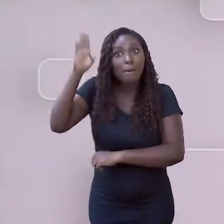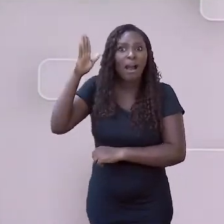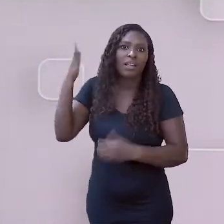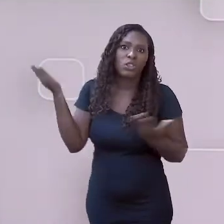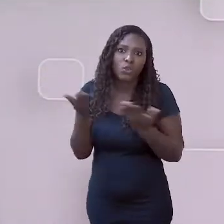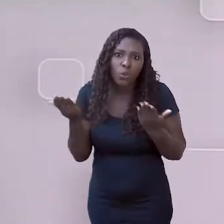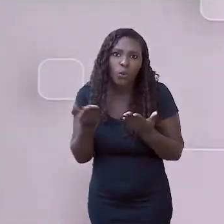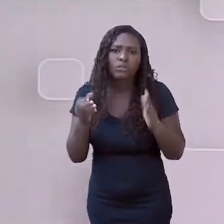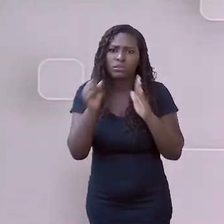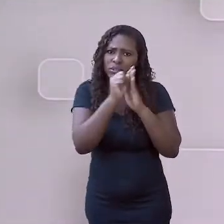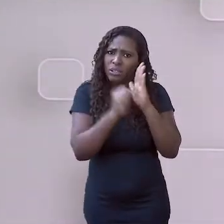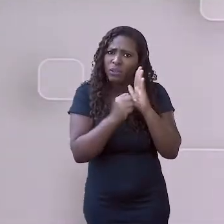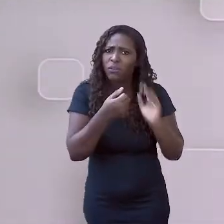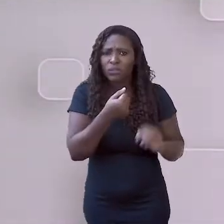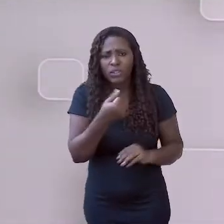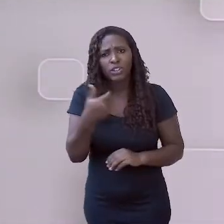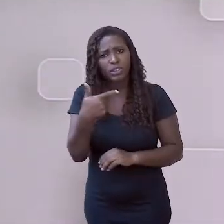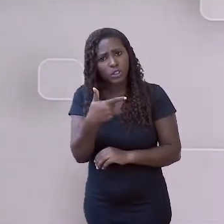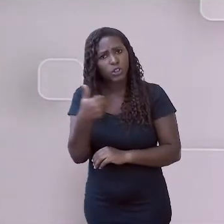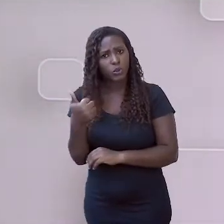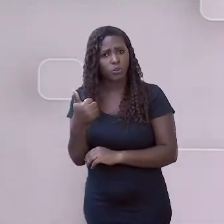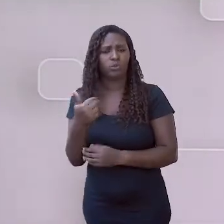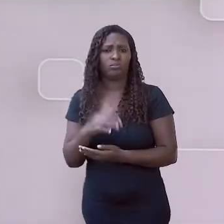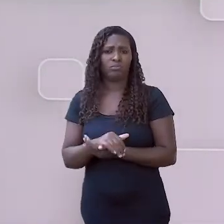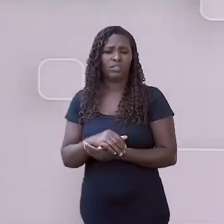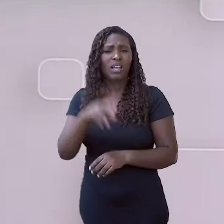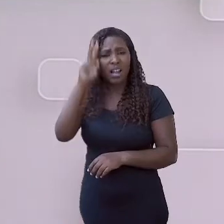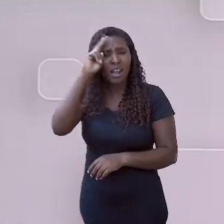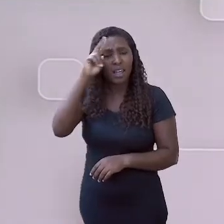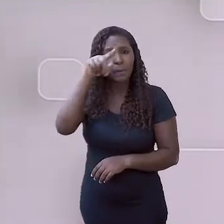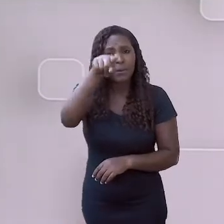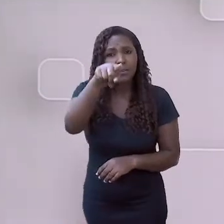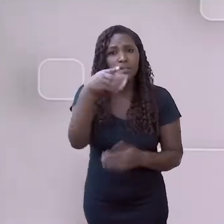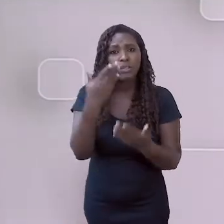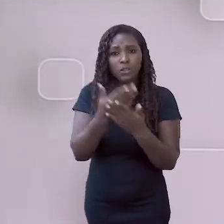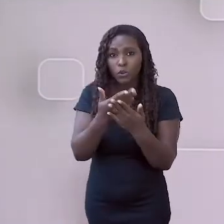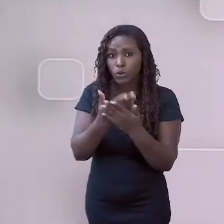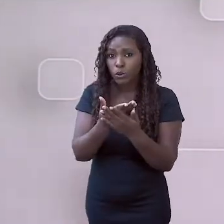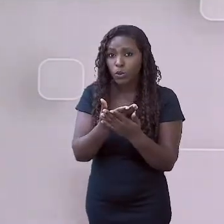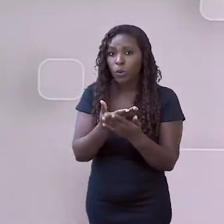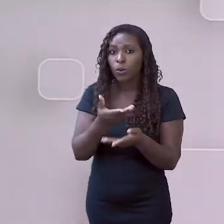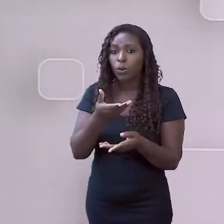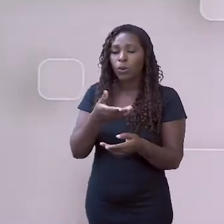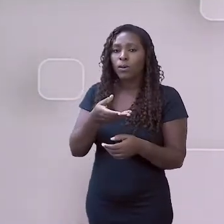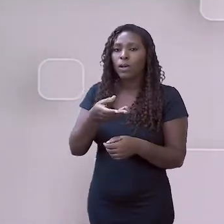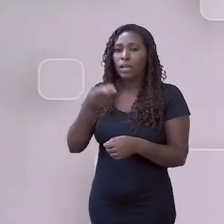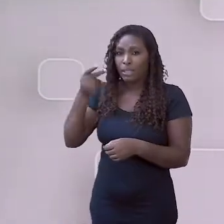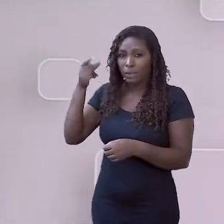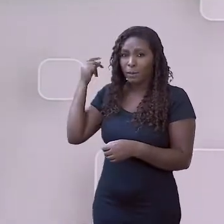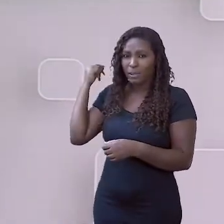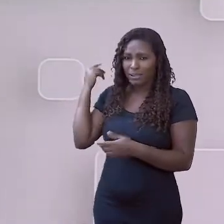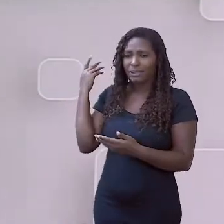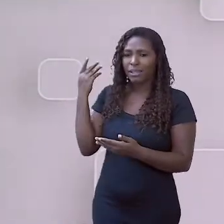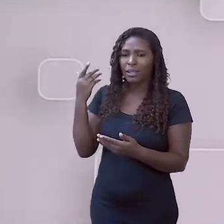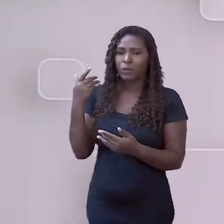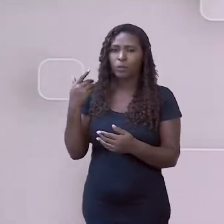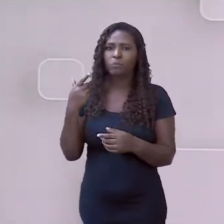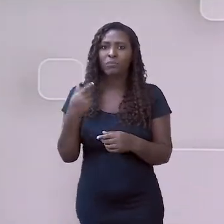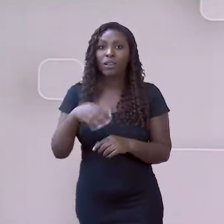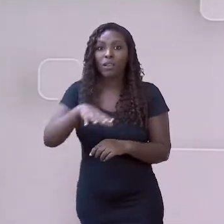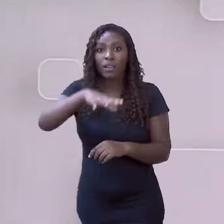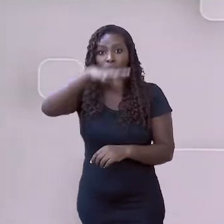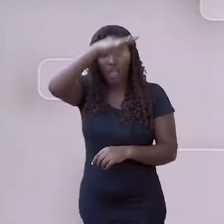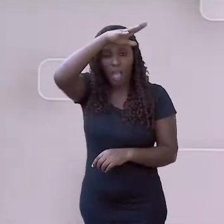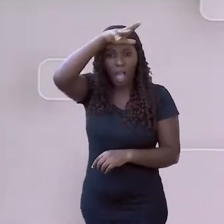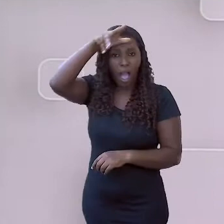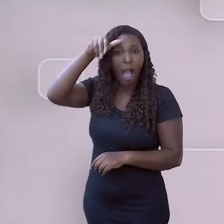estudamos que a Mata Atlântica é um dos biomas que foi grandemente devastado. Nós